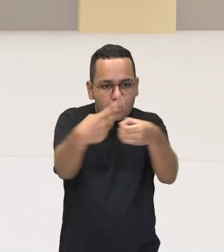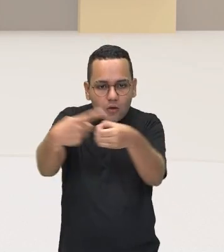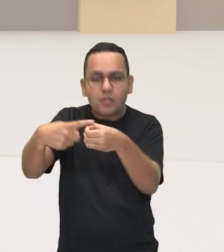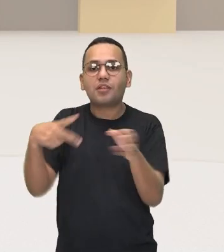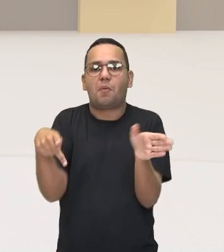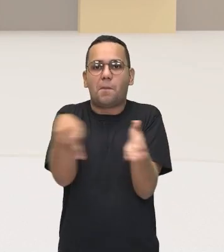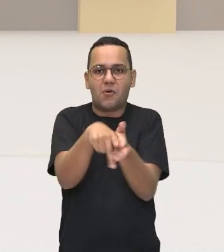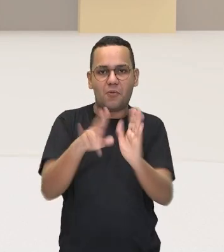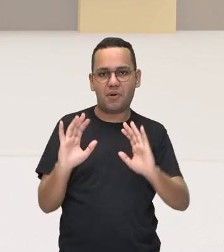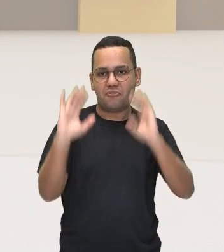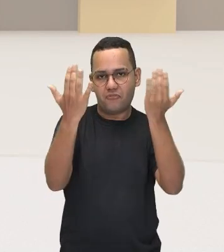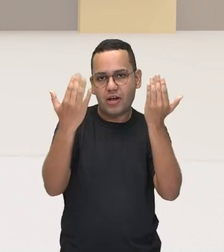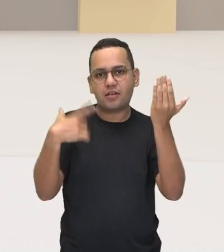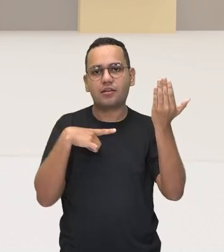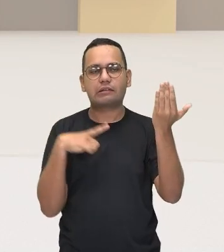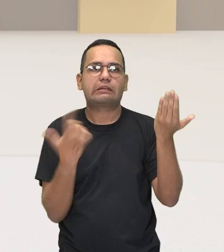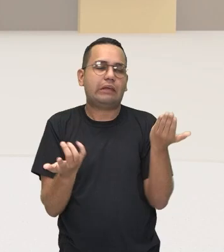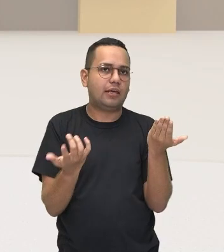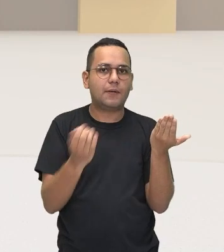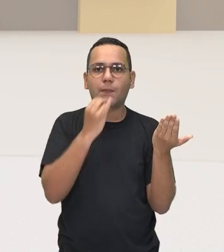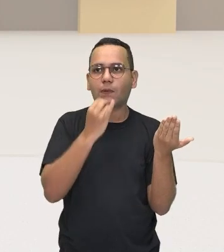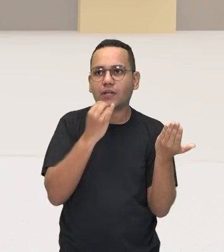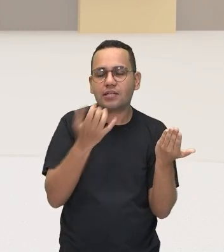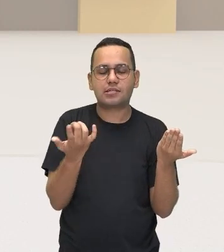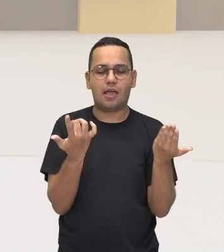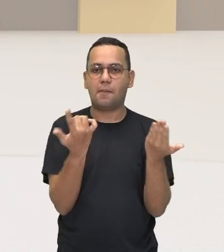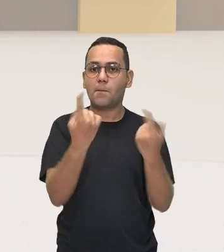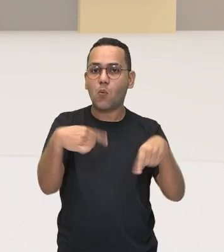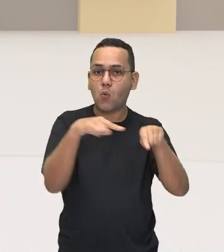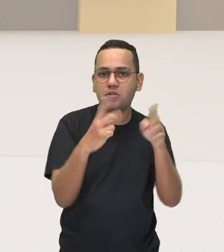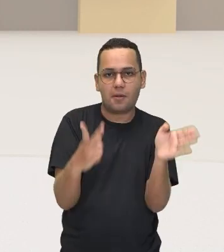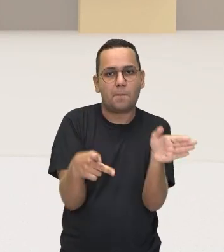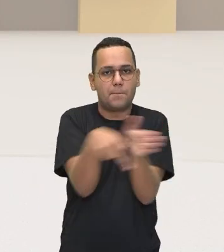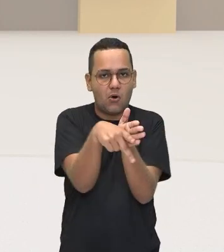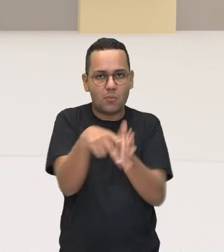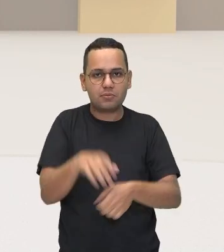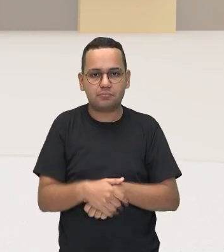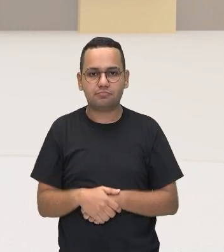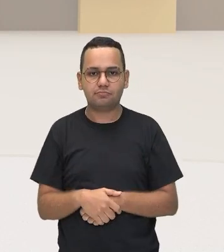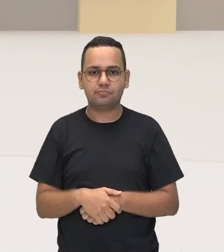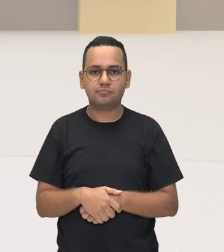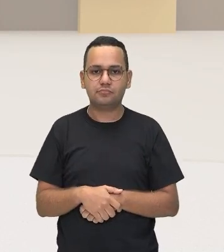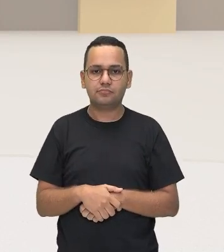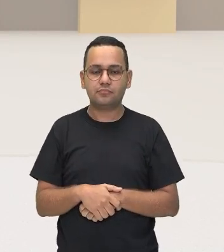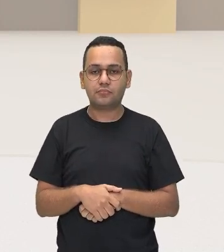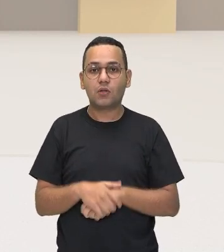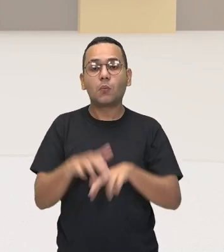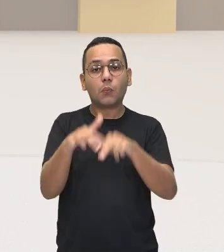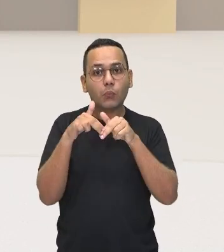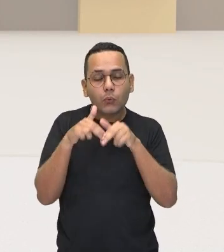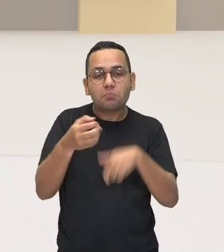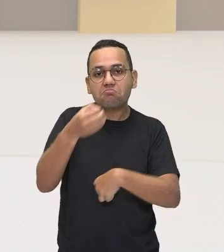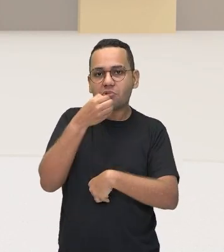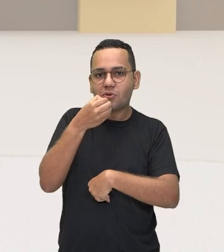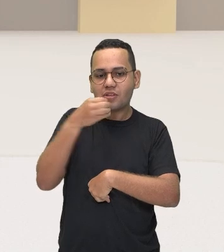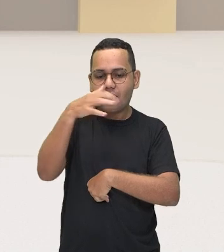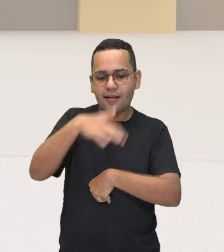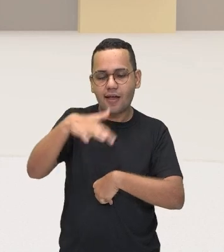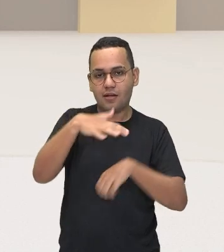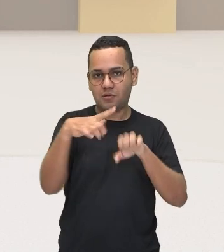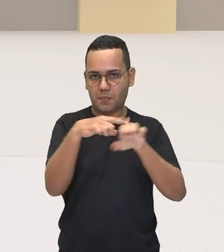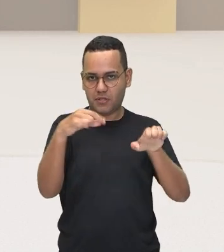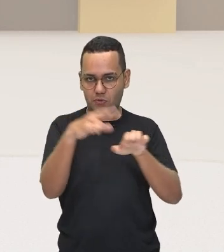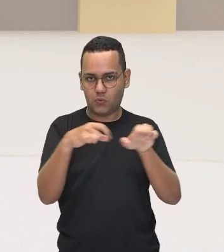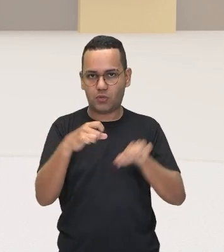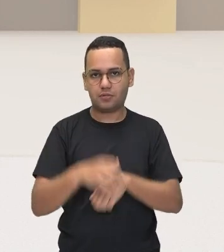como danças folclóricas, músicas folclóricas, né? Então, para ilustrar ainda mais essa oportunidade do empreendedorismo cultural, nós vamos